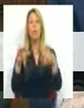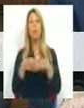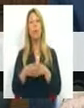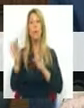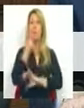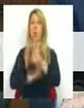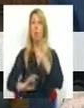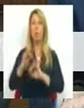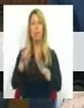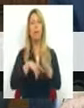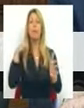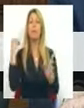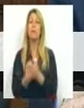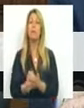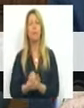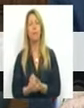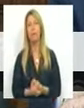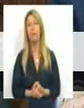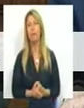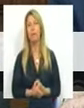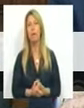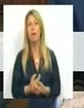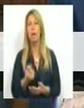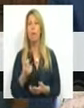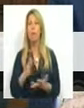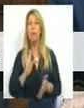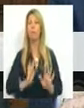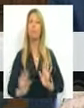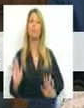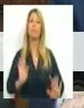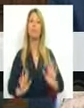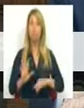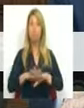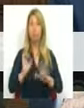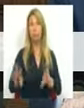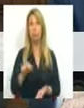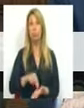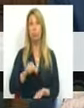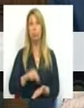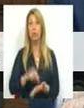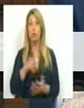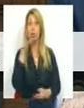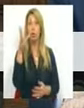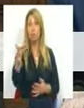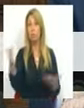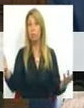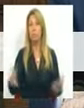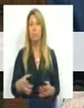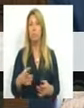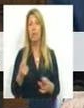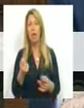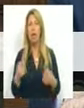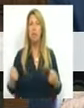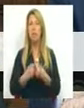A Comissão Europeia é sempre muito relutante em relação às posições que lhe são transmitidas e é sempre bastante